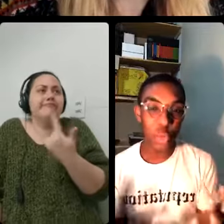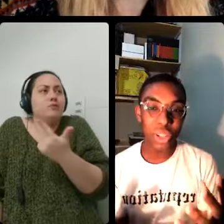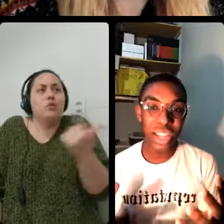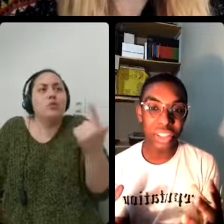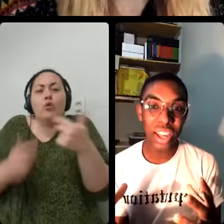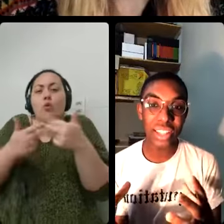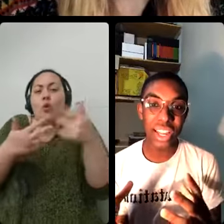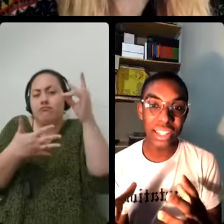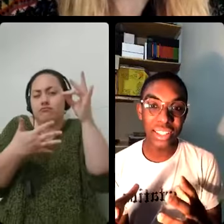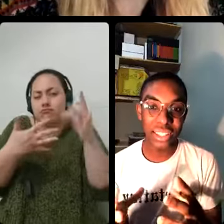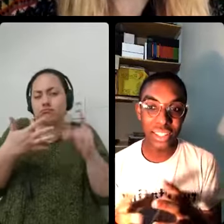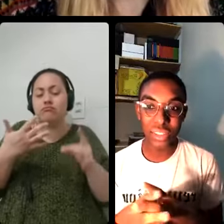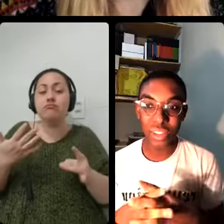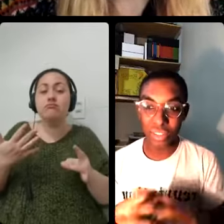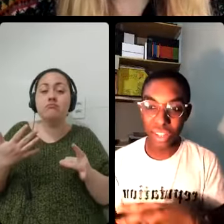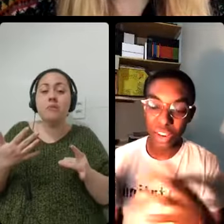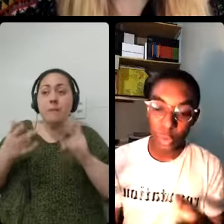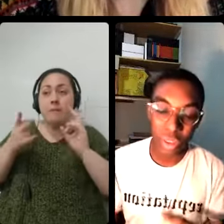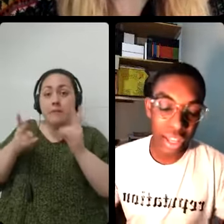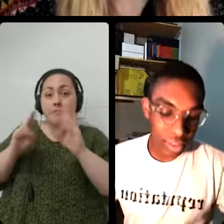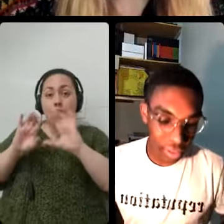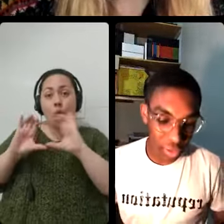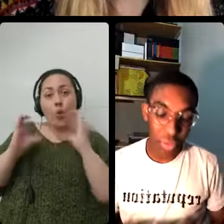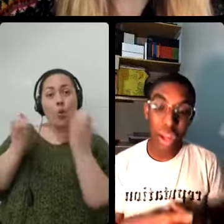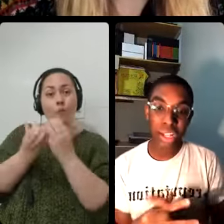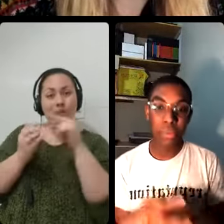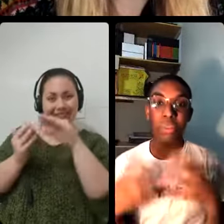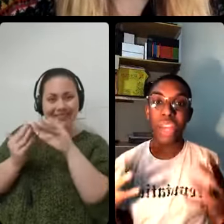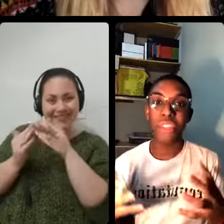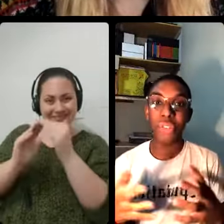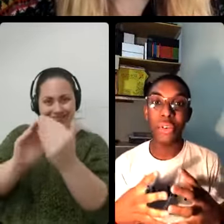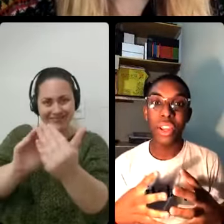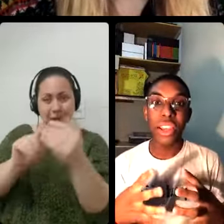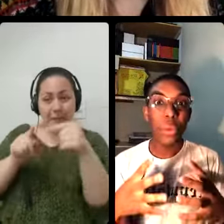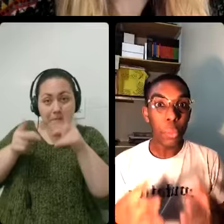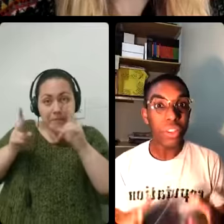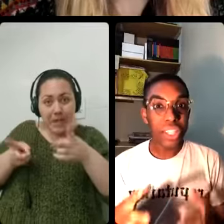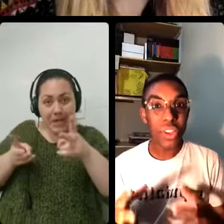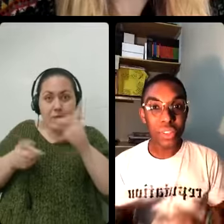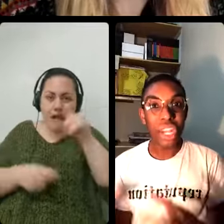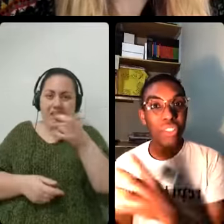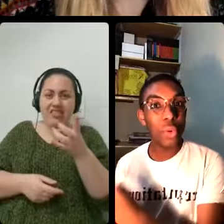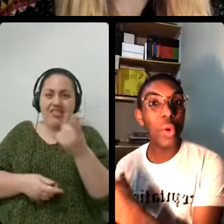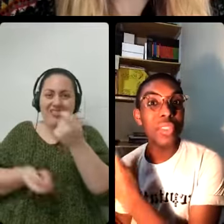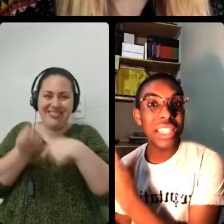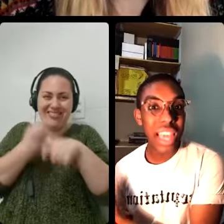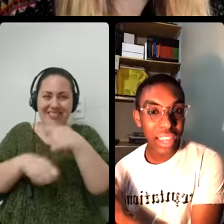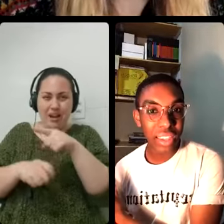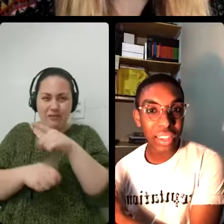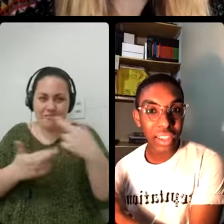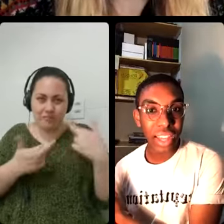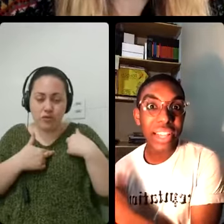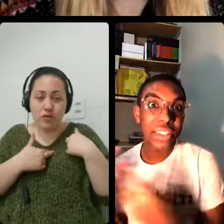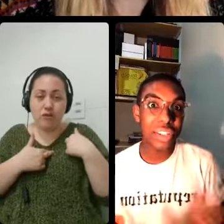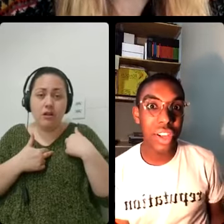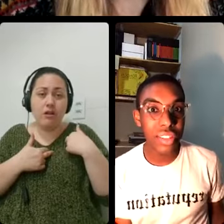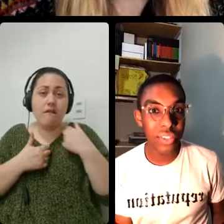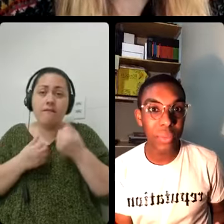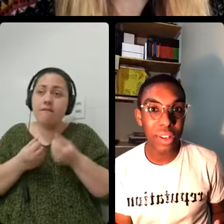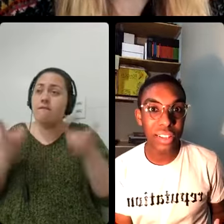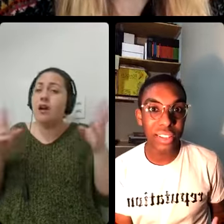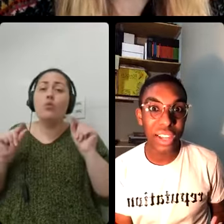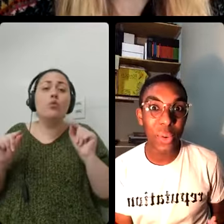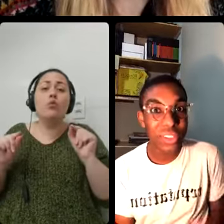essas comunidades organizadas, essas, né, comunidades que são organizadas pelo tráfico, muitas vezes o tráfico consegue assistir